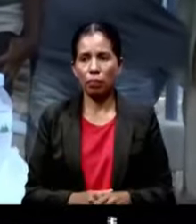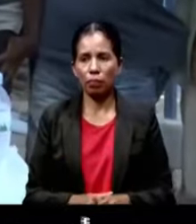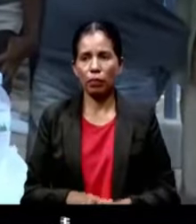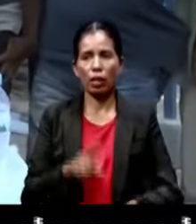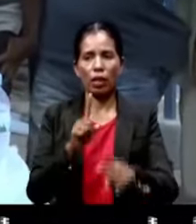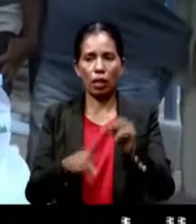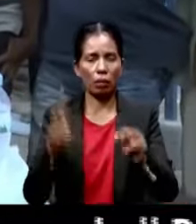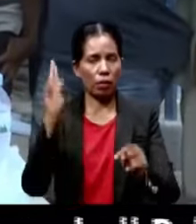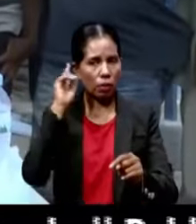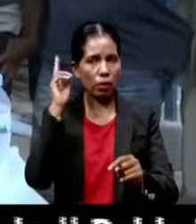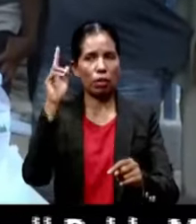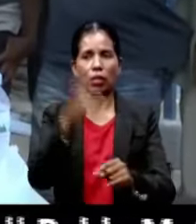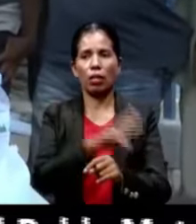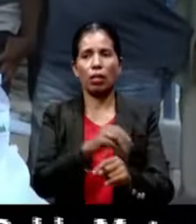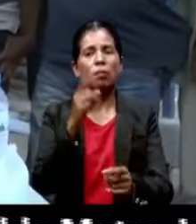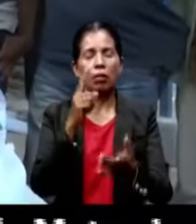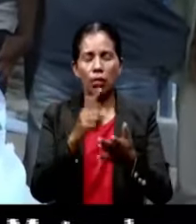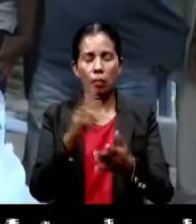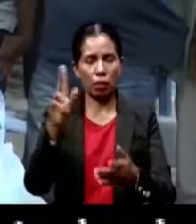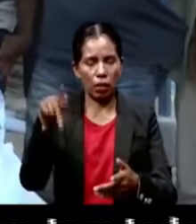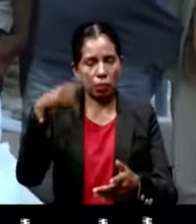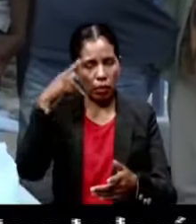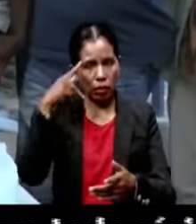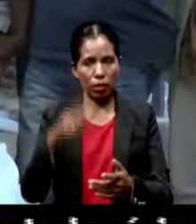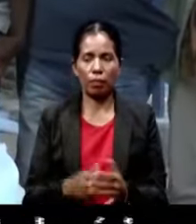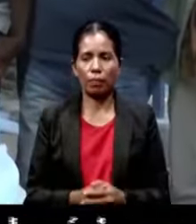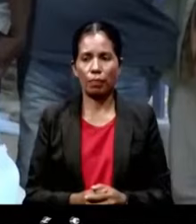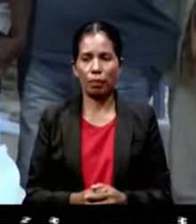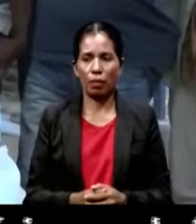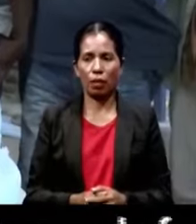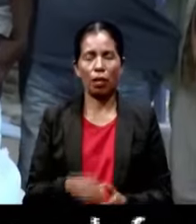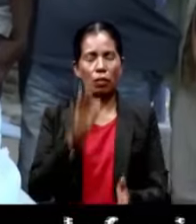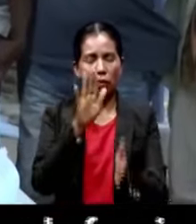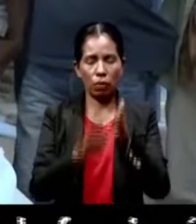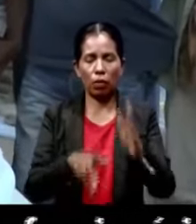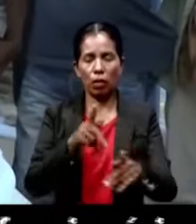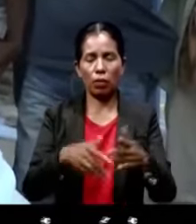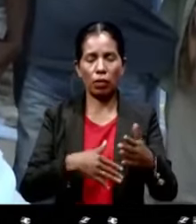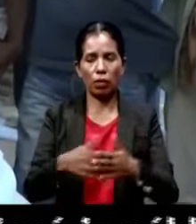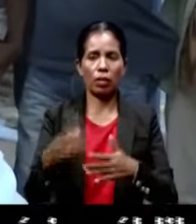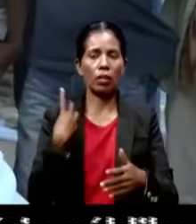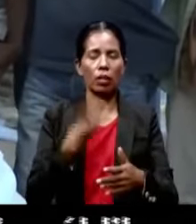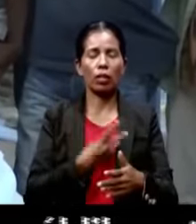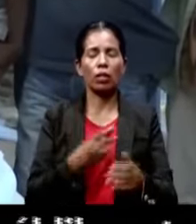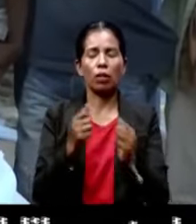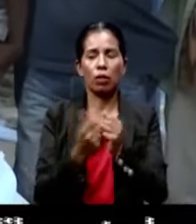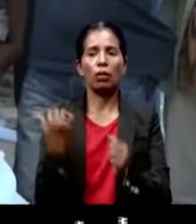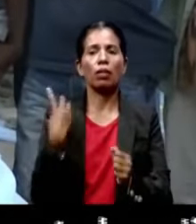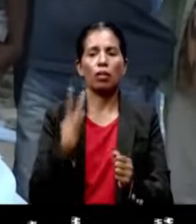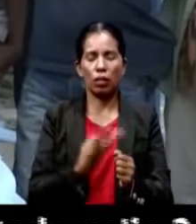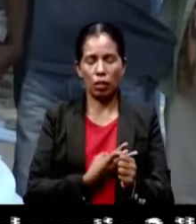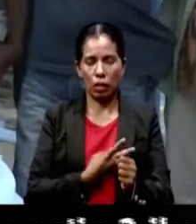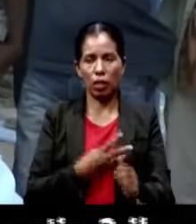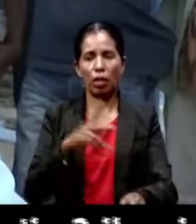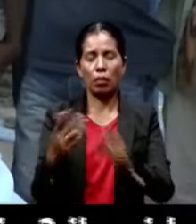Saber a nossa política de para a sua saída, a sua nema, a sua nema, isso é o selo, é mara selo